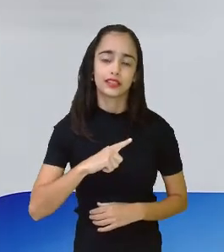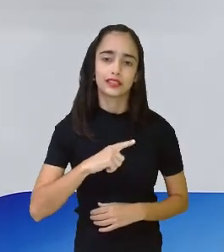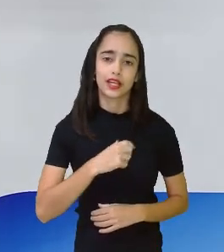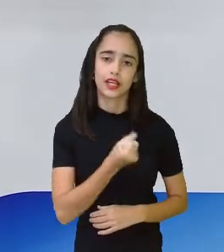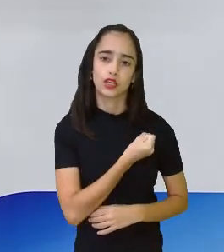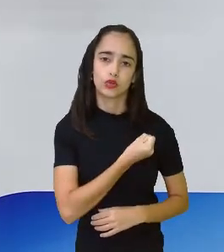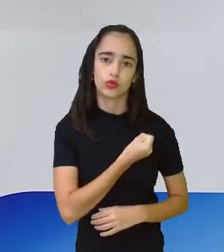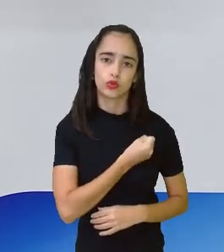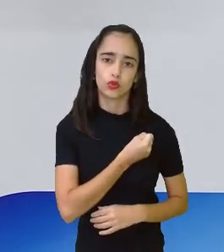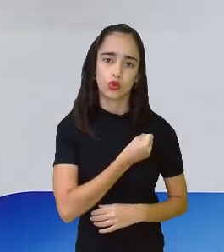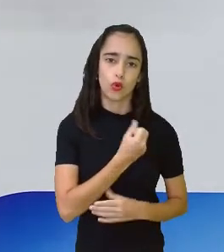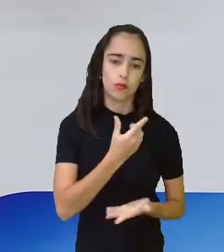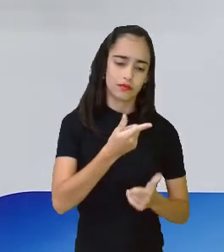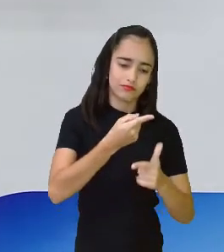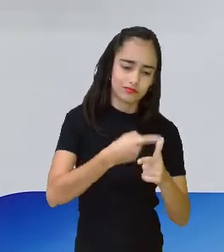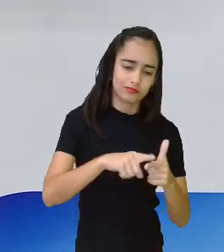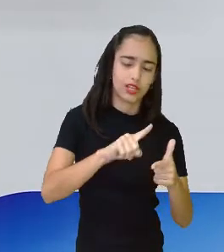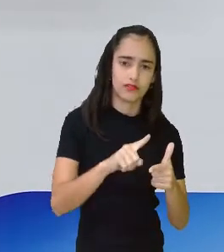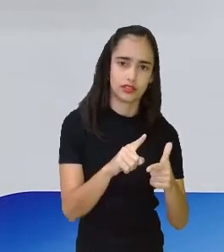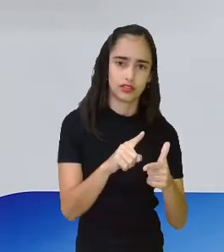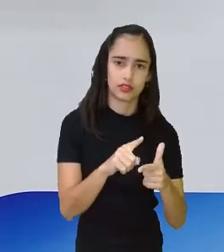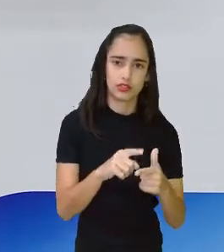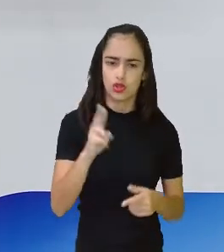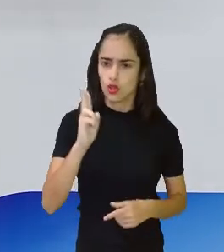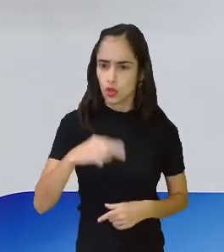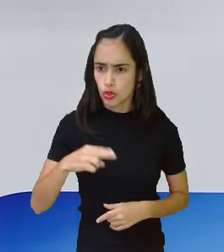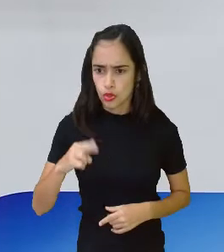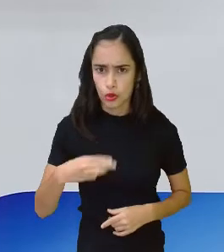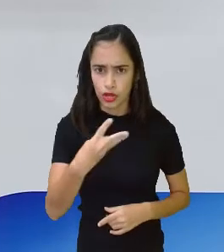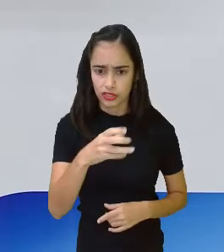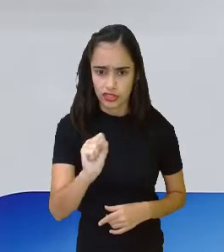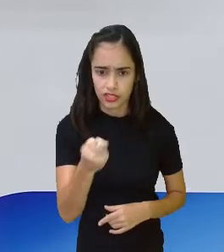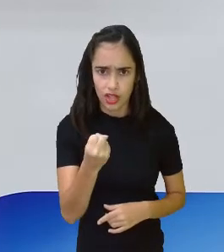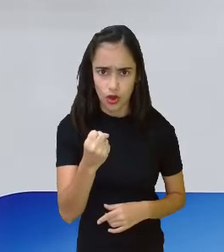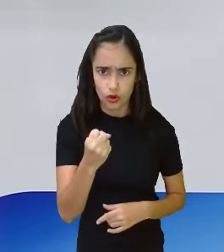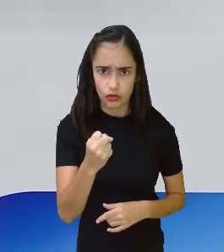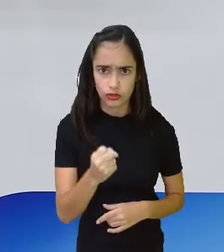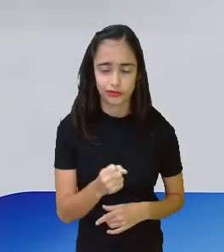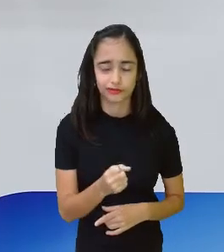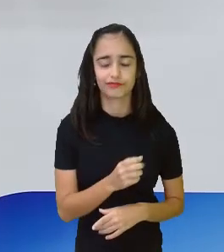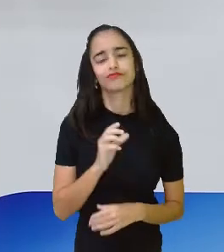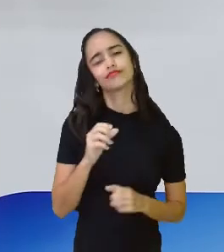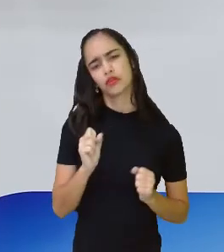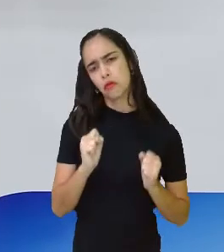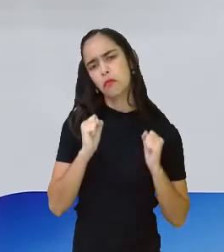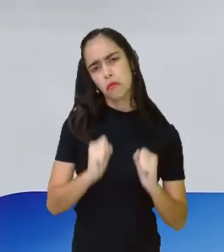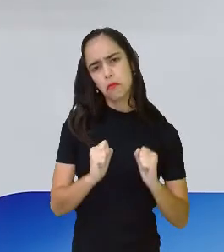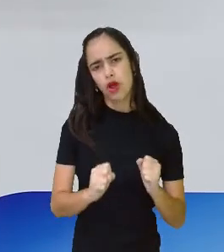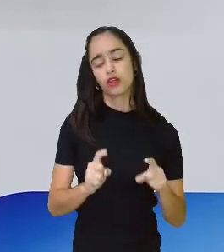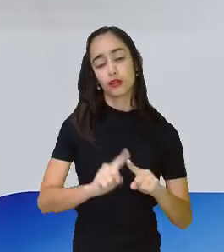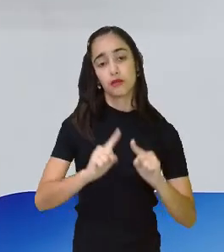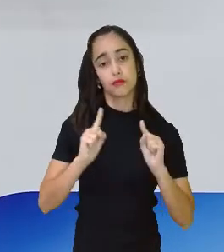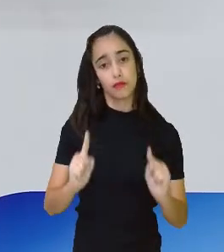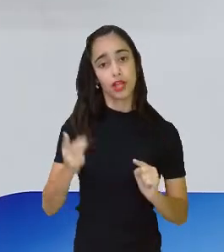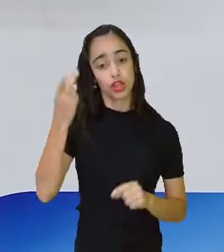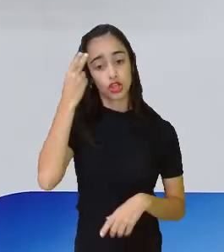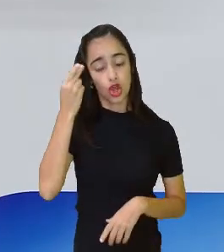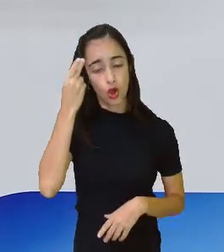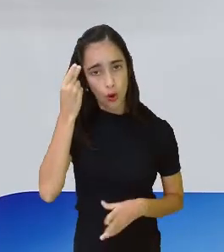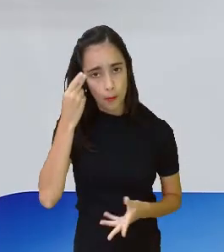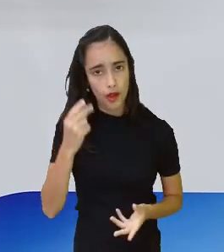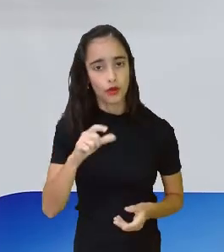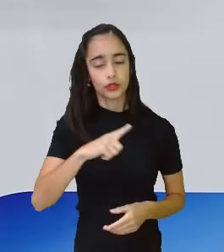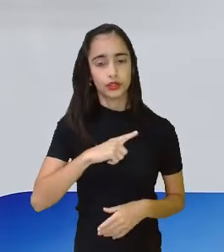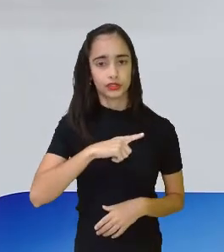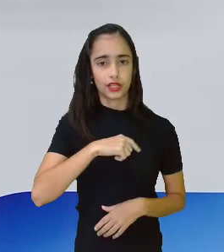dar 38 graus? Claro que pode, mas normalmente sempre dá um número quebradinho. E o que tiver depois